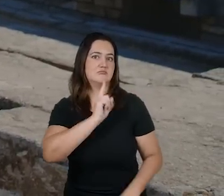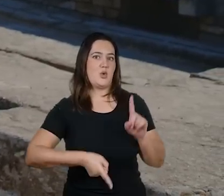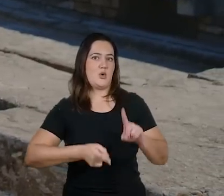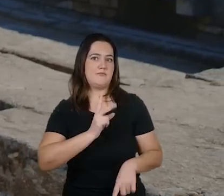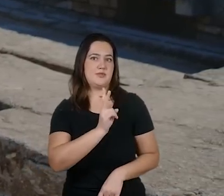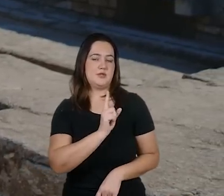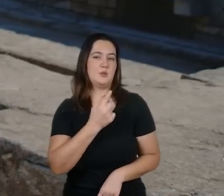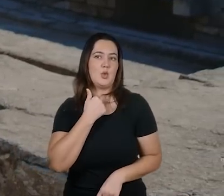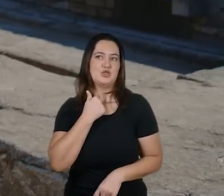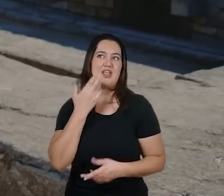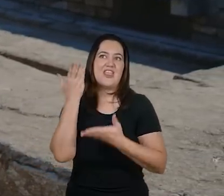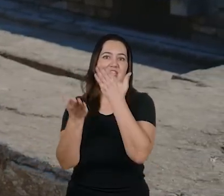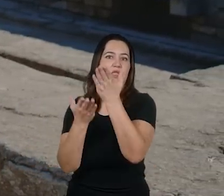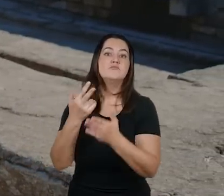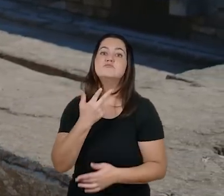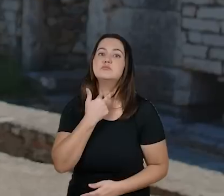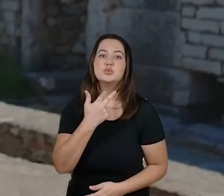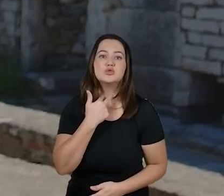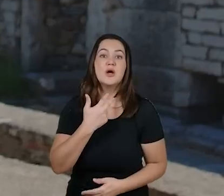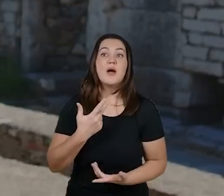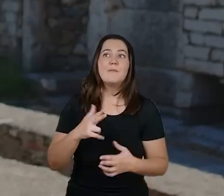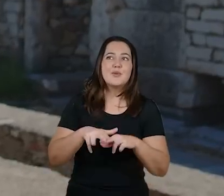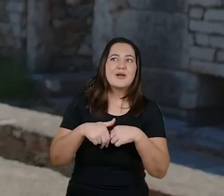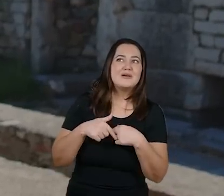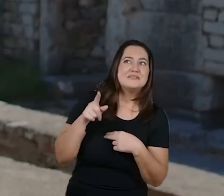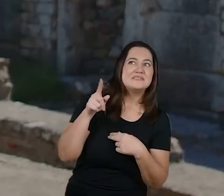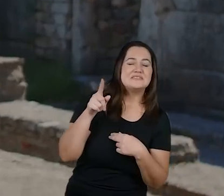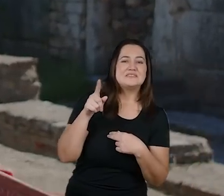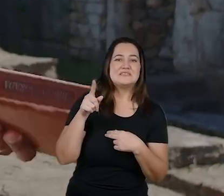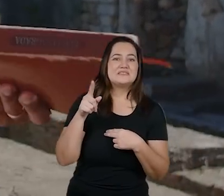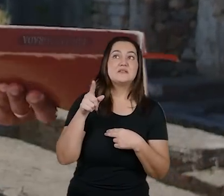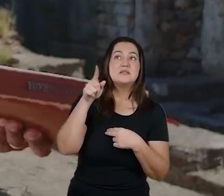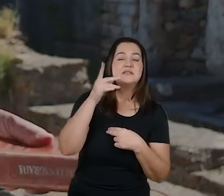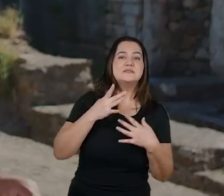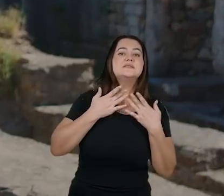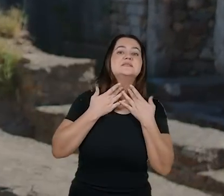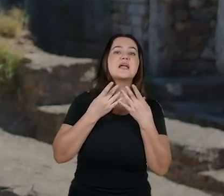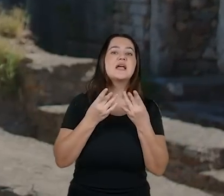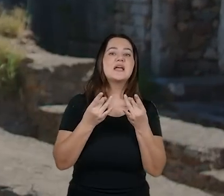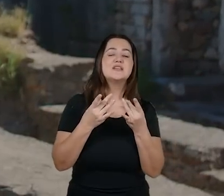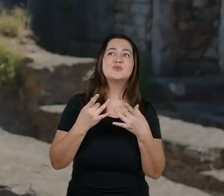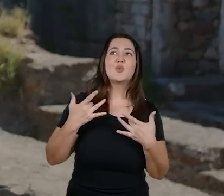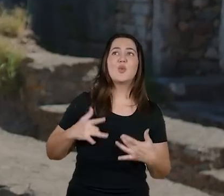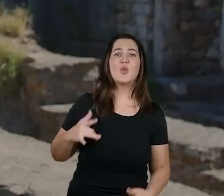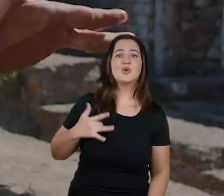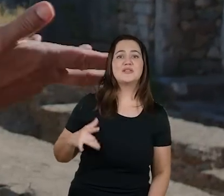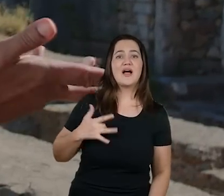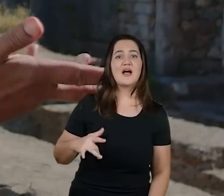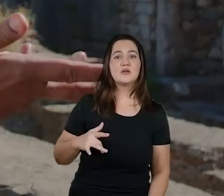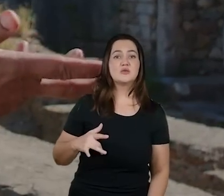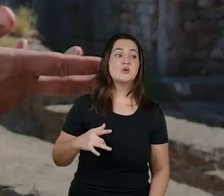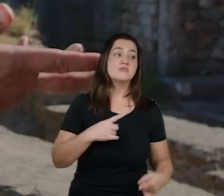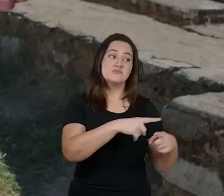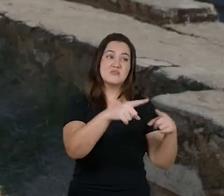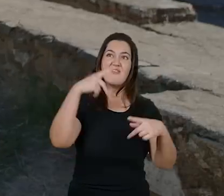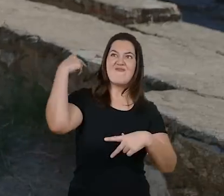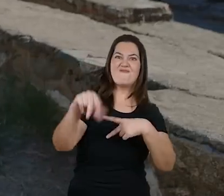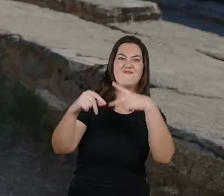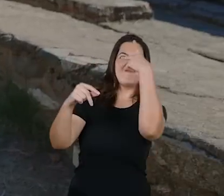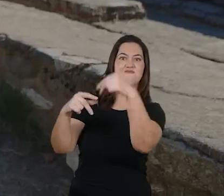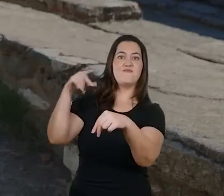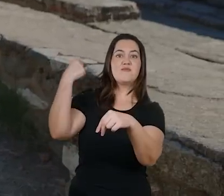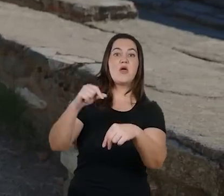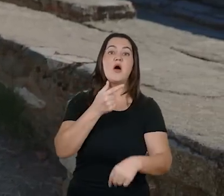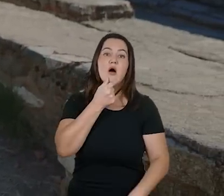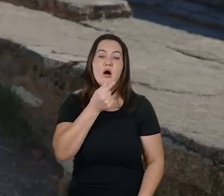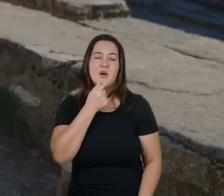chefe da guarnição iria puni-lo. Ele não podia fazer isso. Todos estavam ali para castigar Jesus. Talvez a